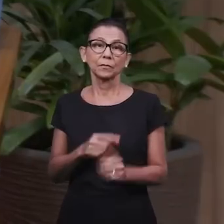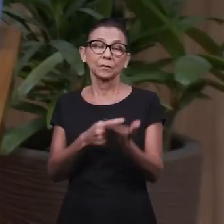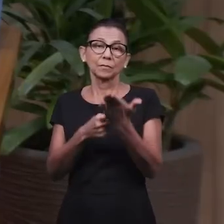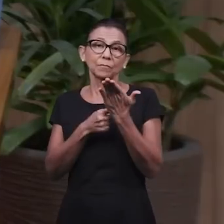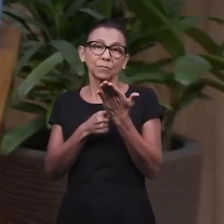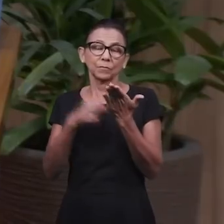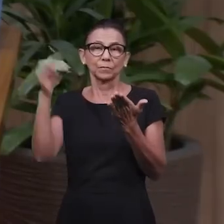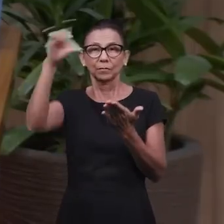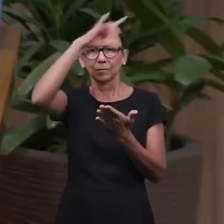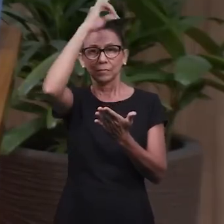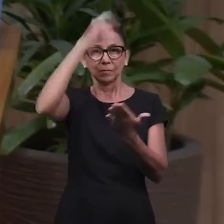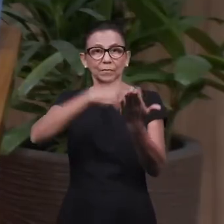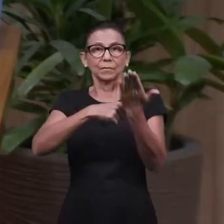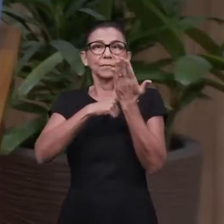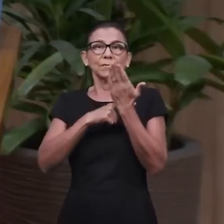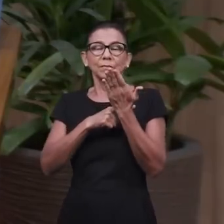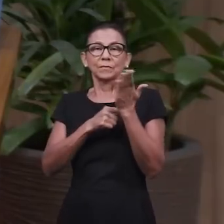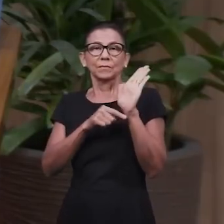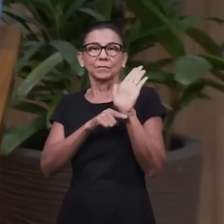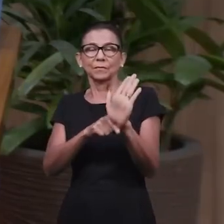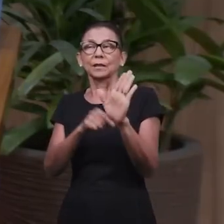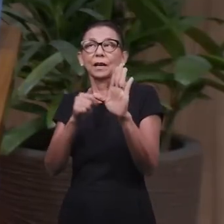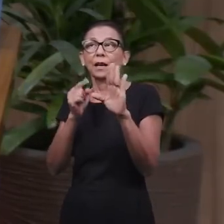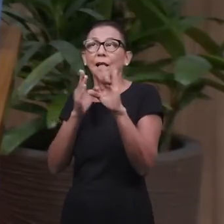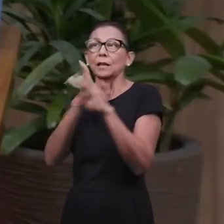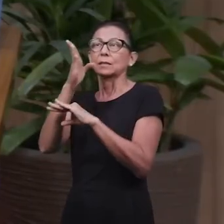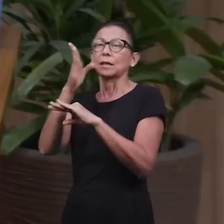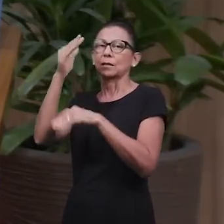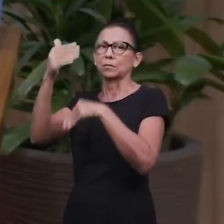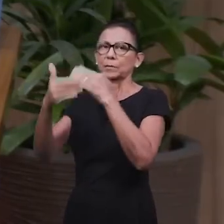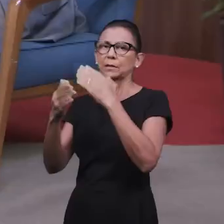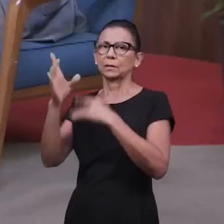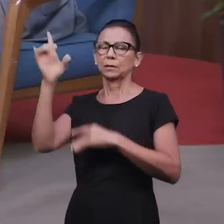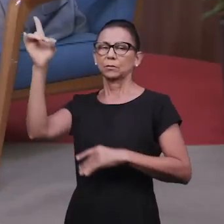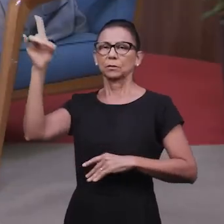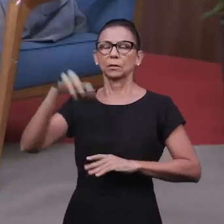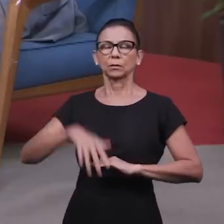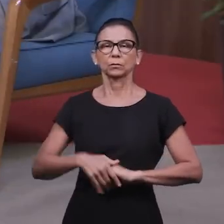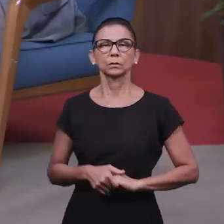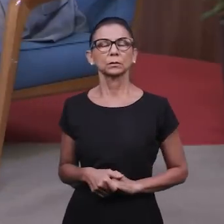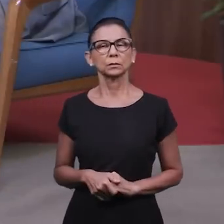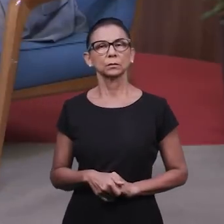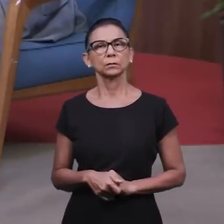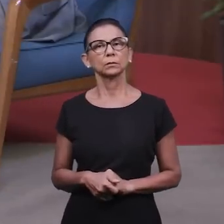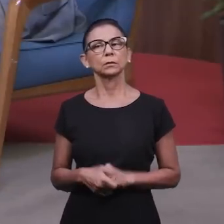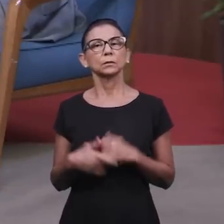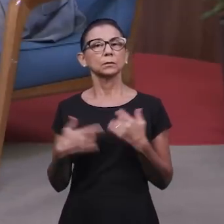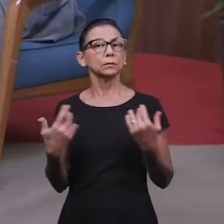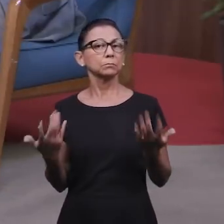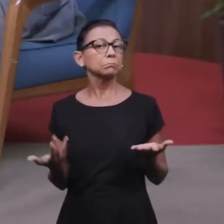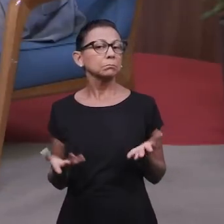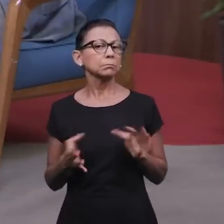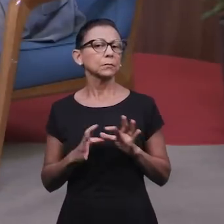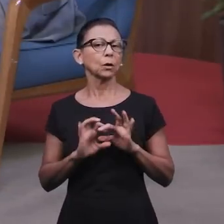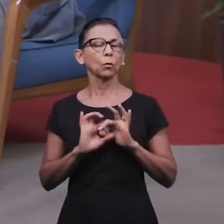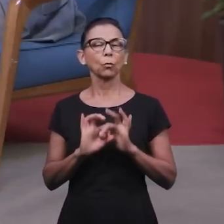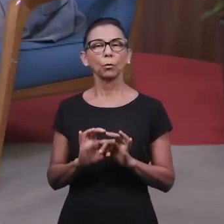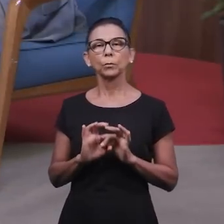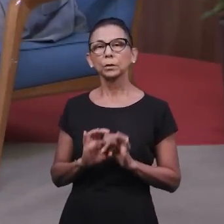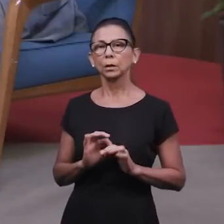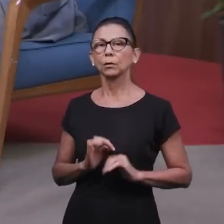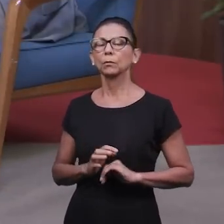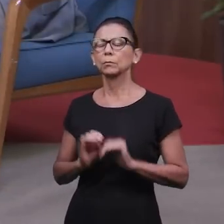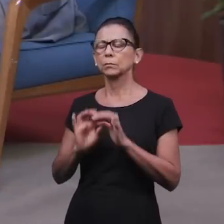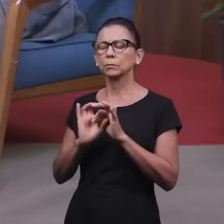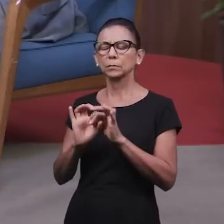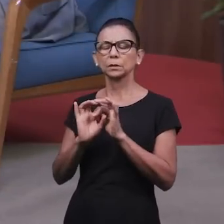isso gera uma experiência de comunhão. Claro. A comunhão é exatamente isso. É você estar na presença